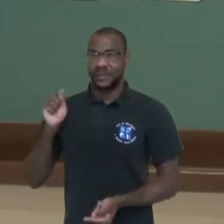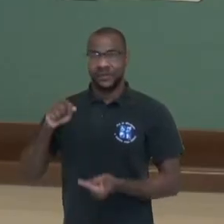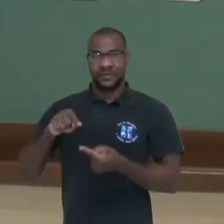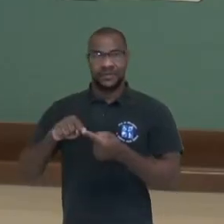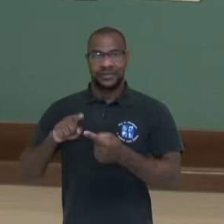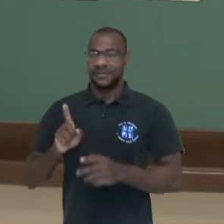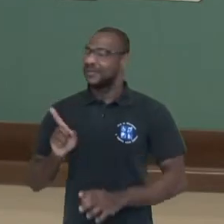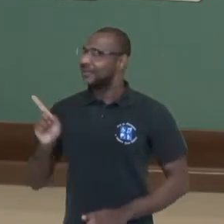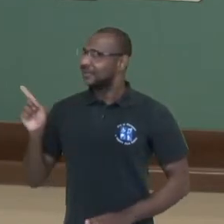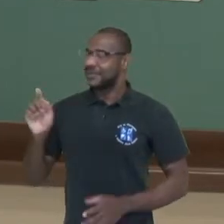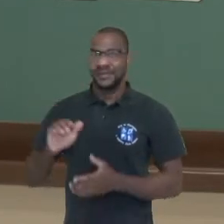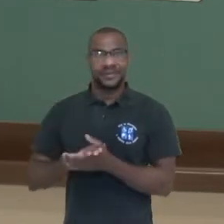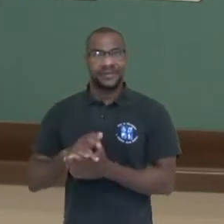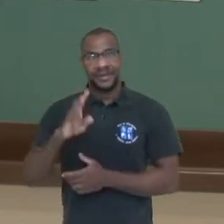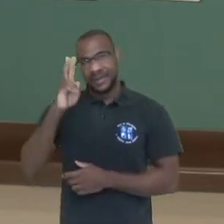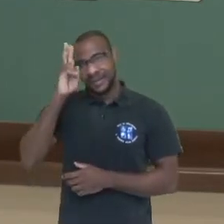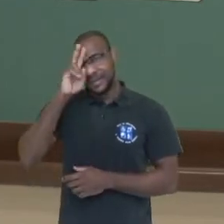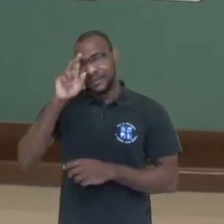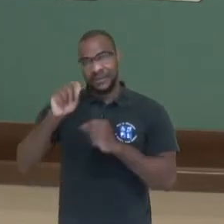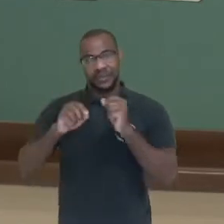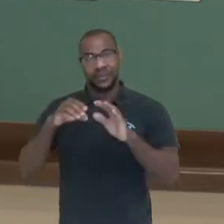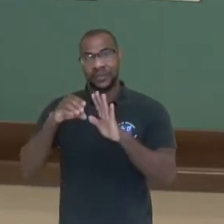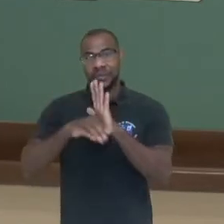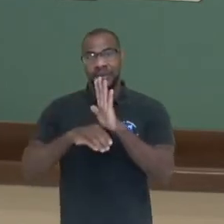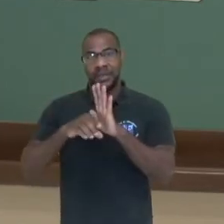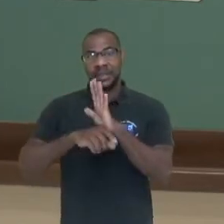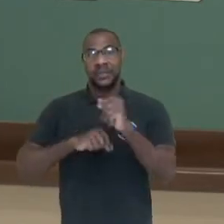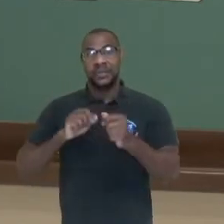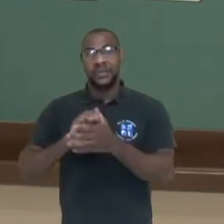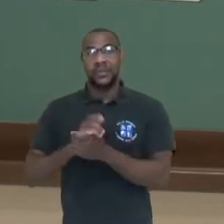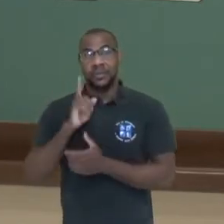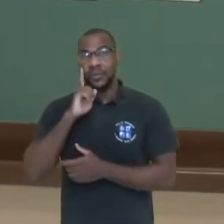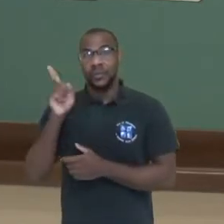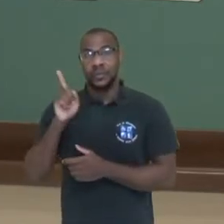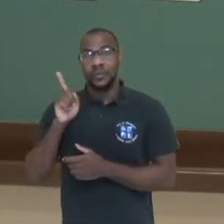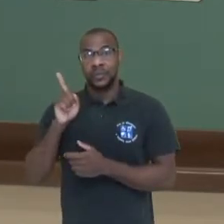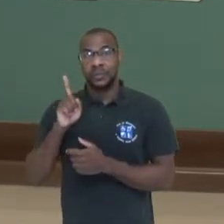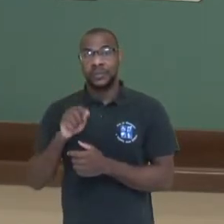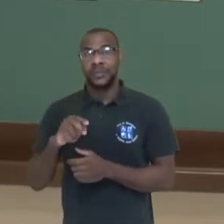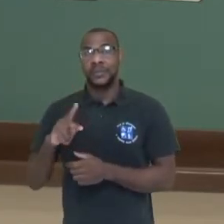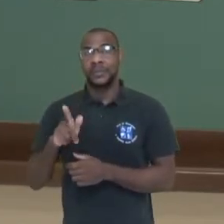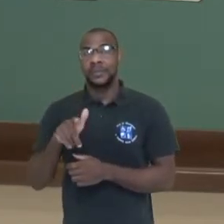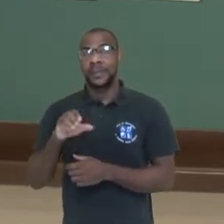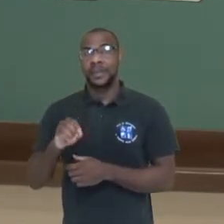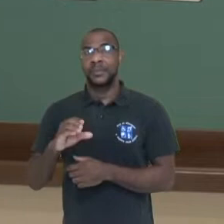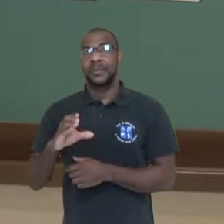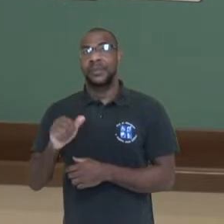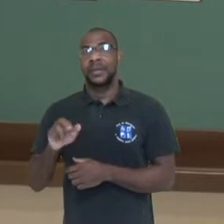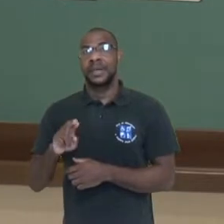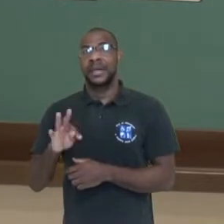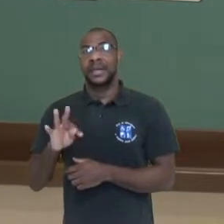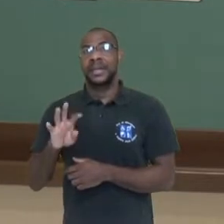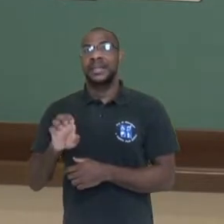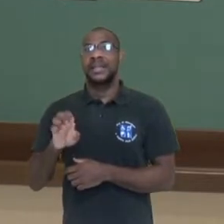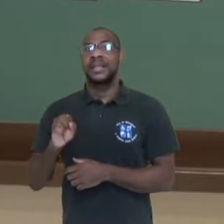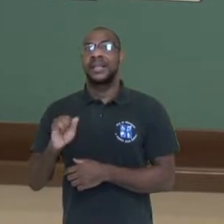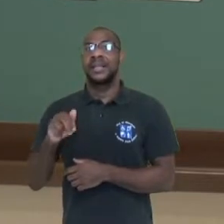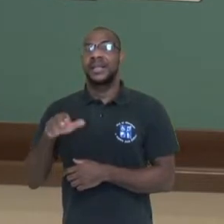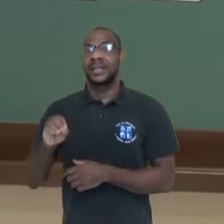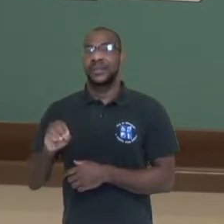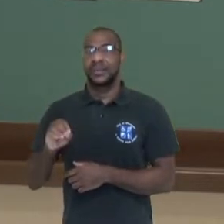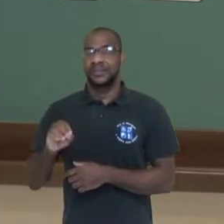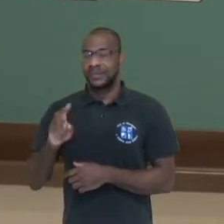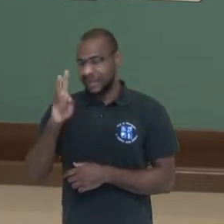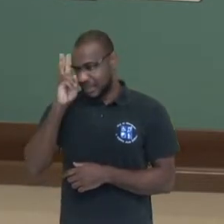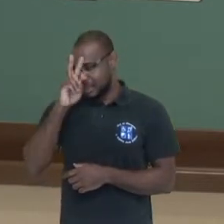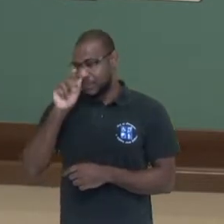ó. Nós vamos relembrar um pouquinho os conceitos que envolvem o plano cartesiano. Lembra o que é isso? Não lembra? Vamos